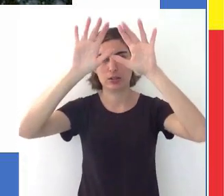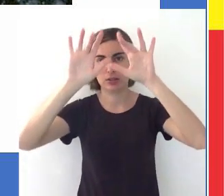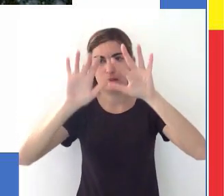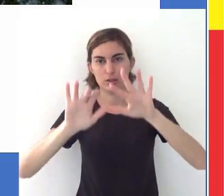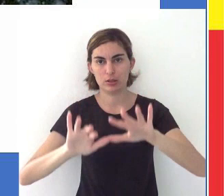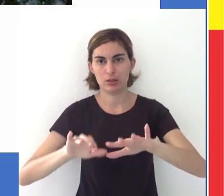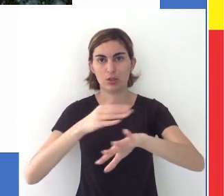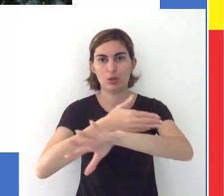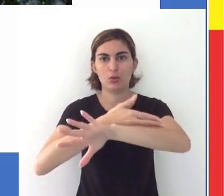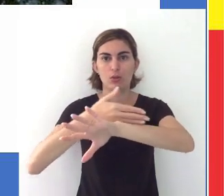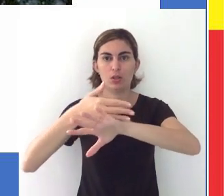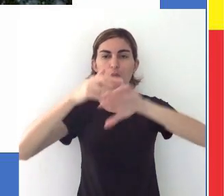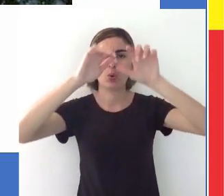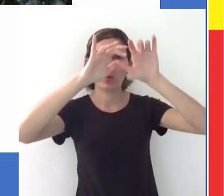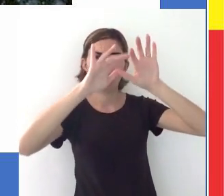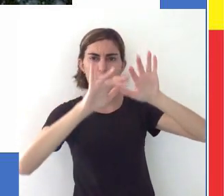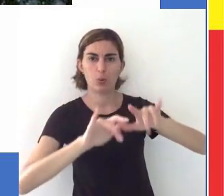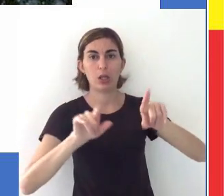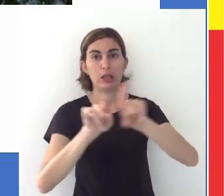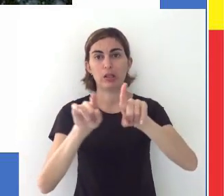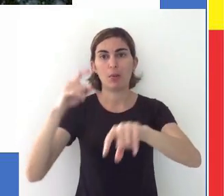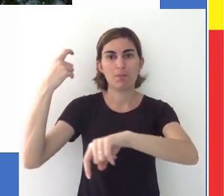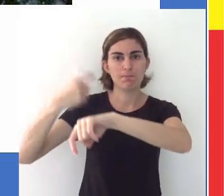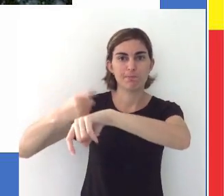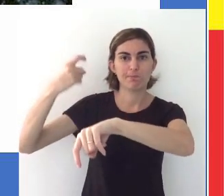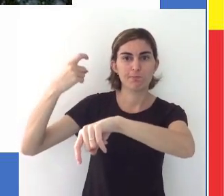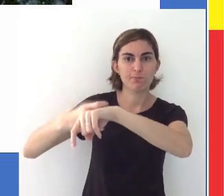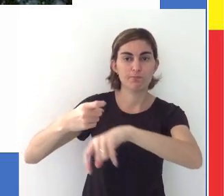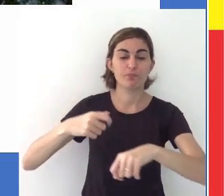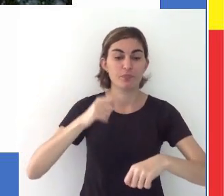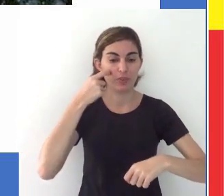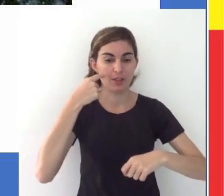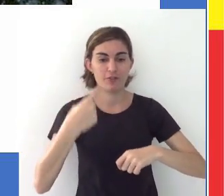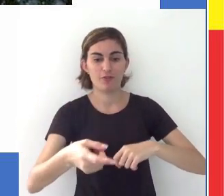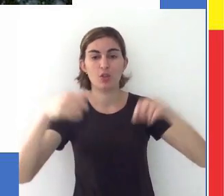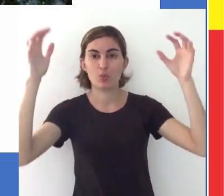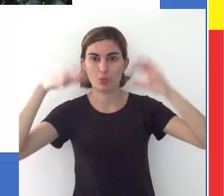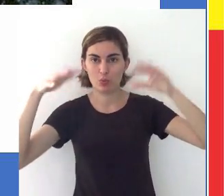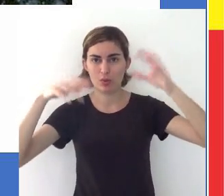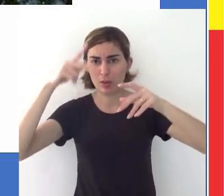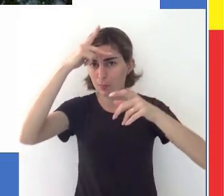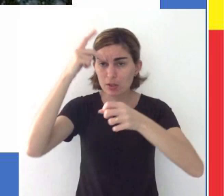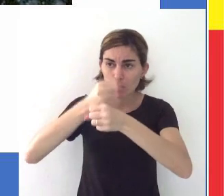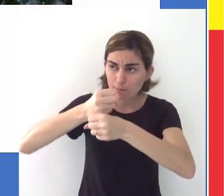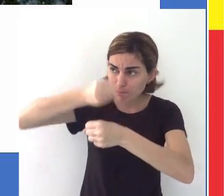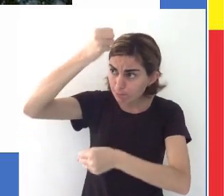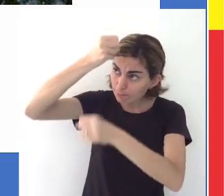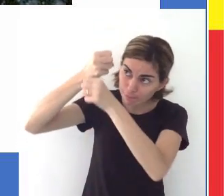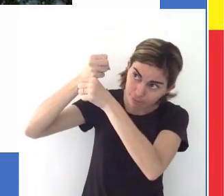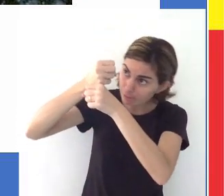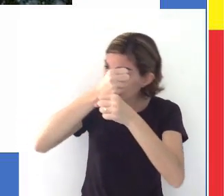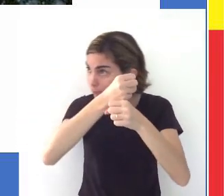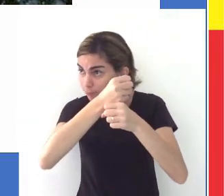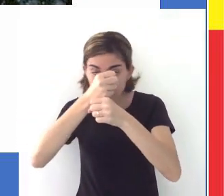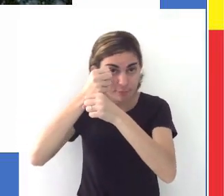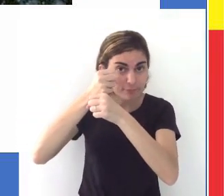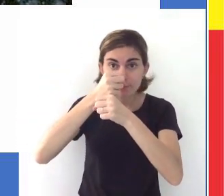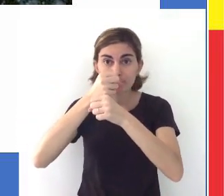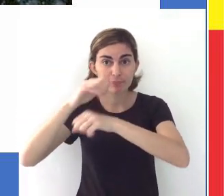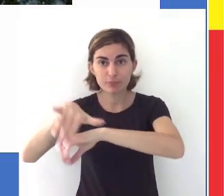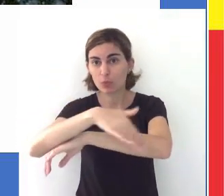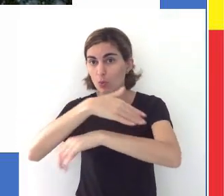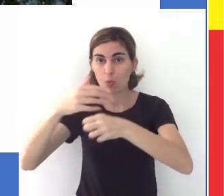cristalizado e vamos ter também chuva no formato sólido. Então, no formato líquido você vê as pessoas, né, se protegendo com